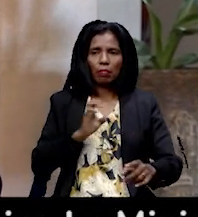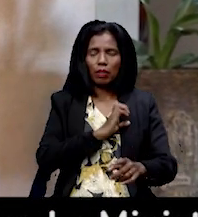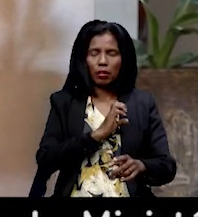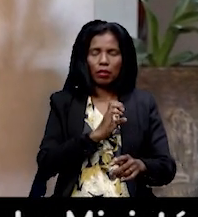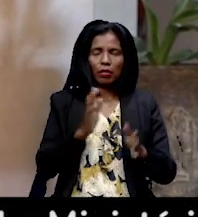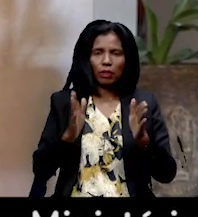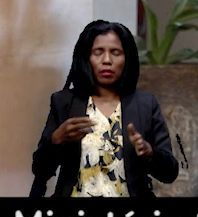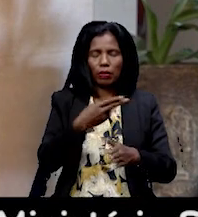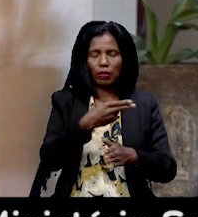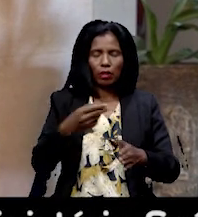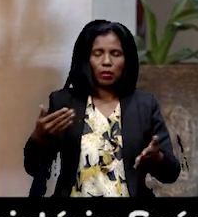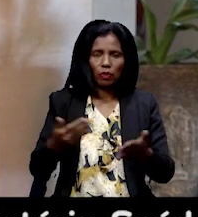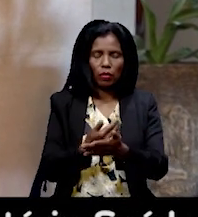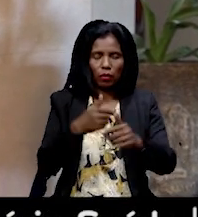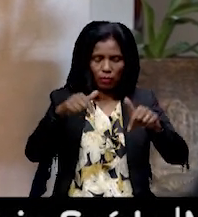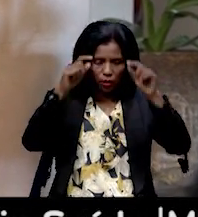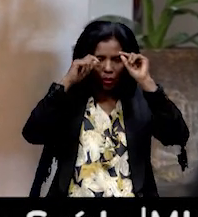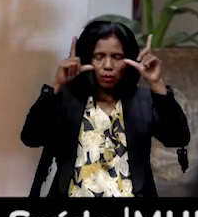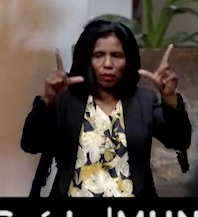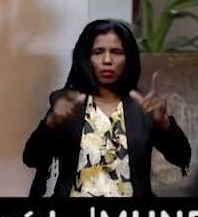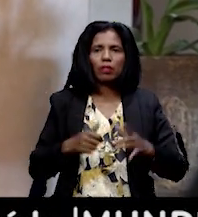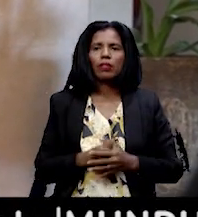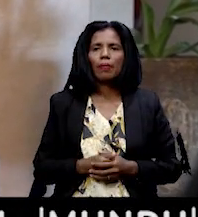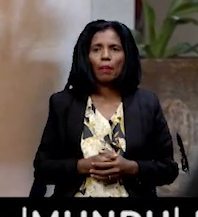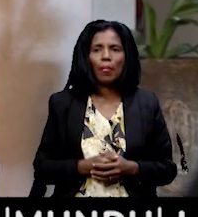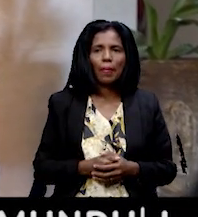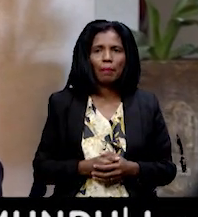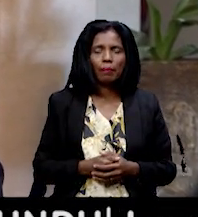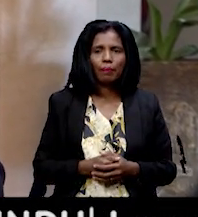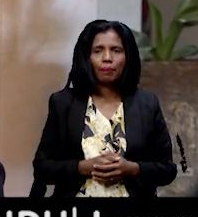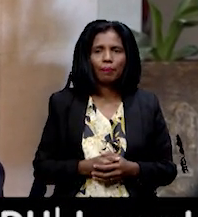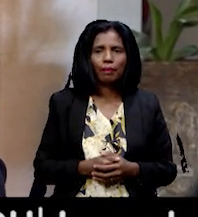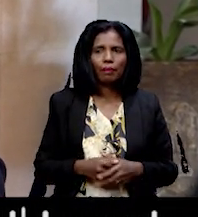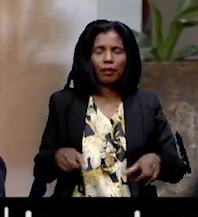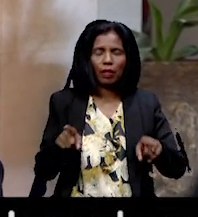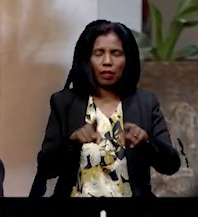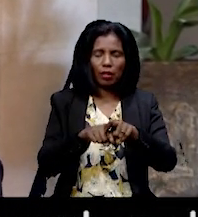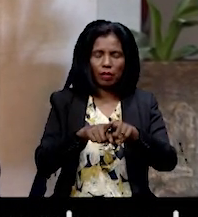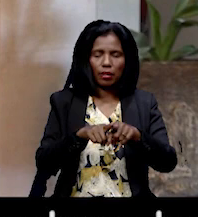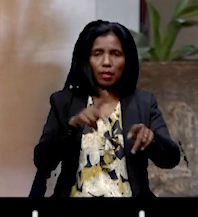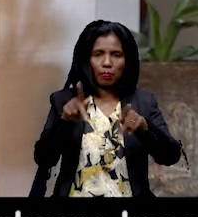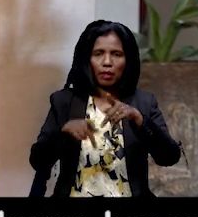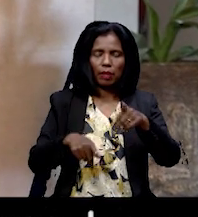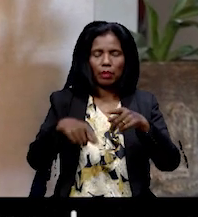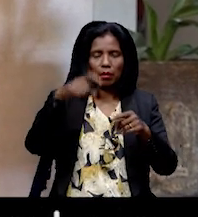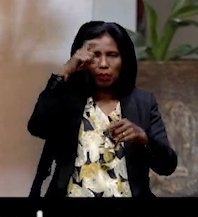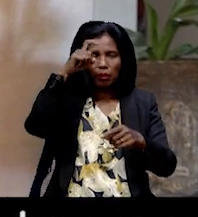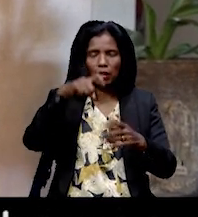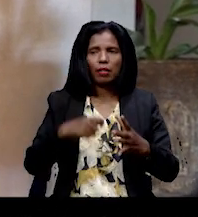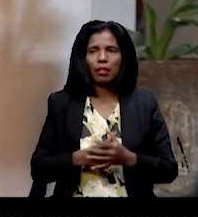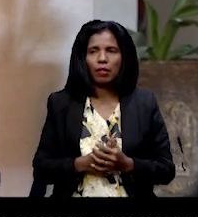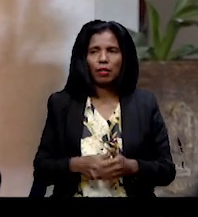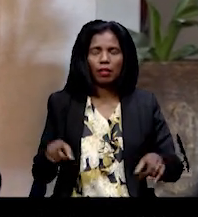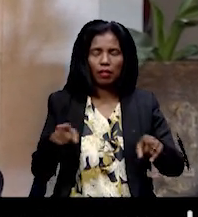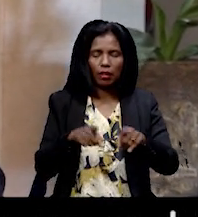Nienfong, Mai Timor-Leste, Sr. Octo Manik, minha carreira diplomata, minha diplomata carreira para Ministério de